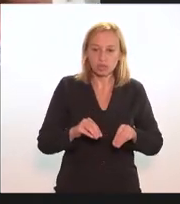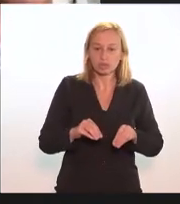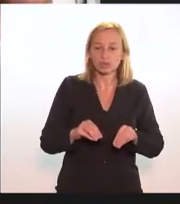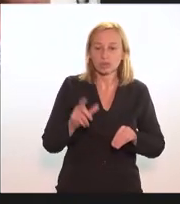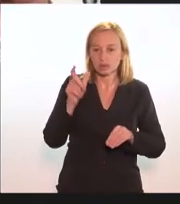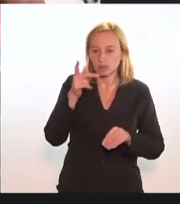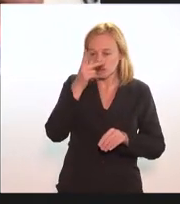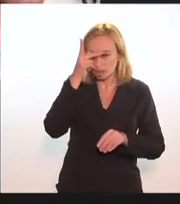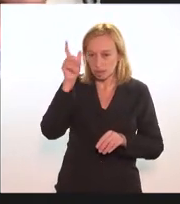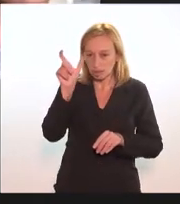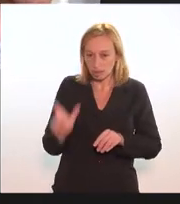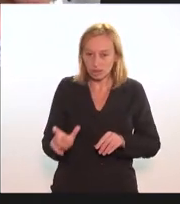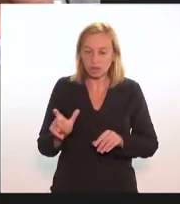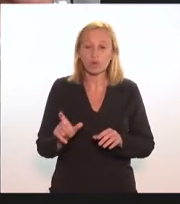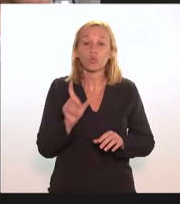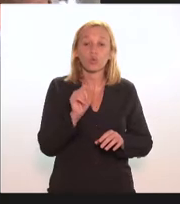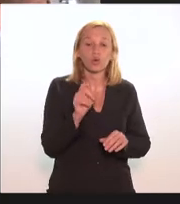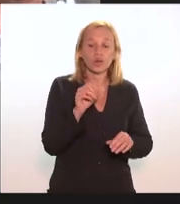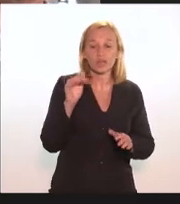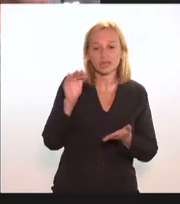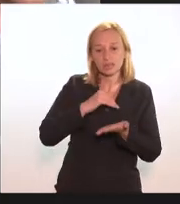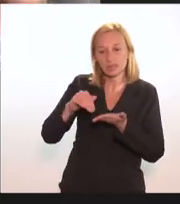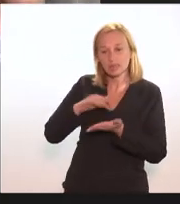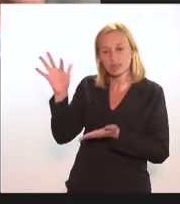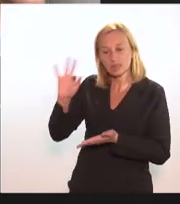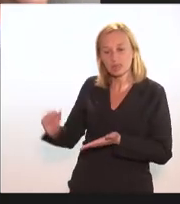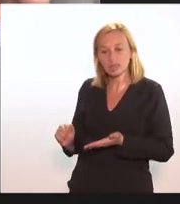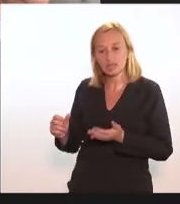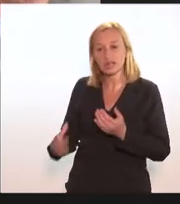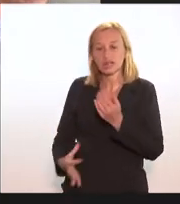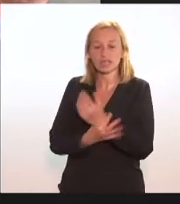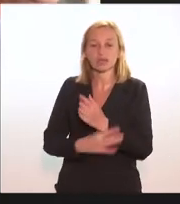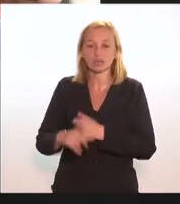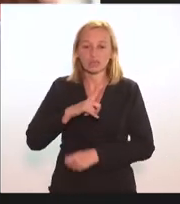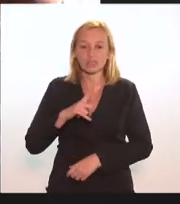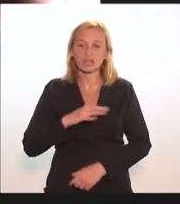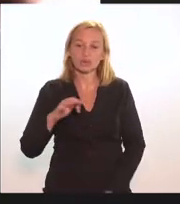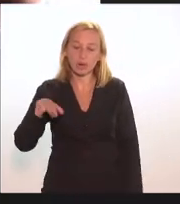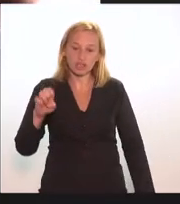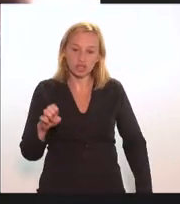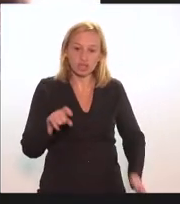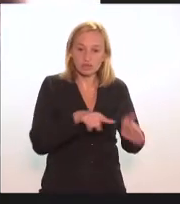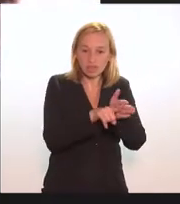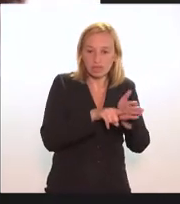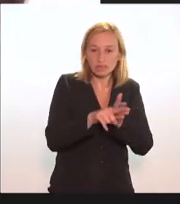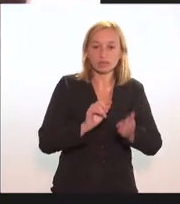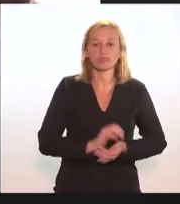a Secretaria de Fazenda vai fazer para garantir a segurança dos agentes de fiscalização?